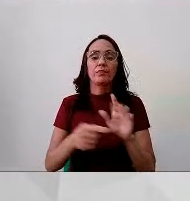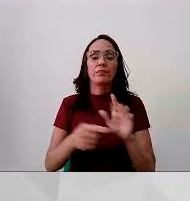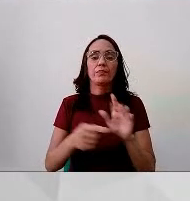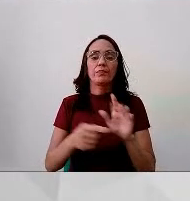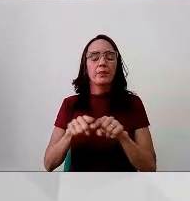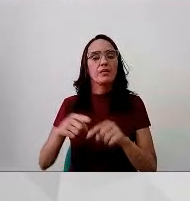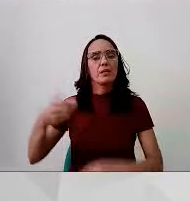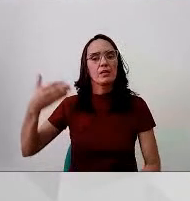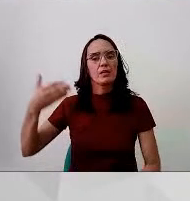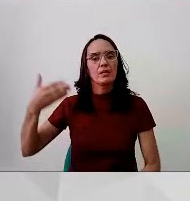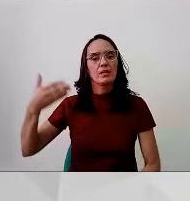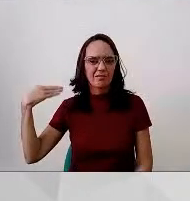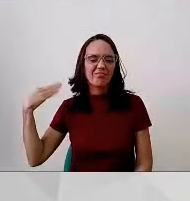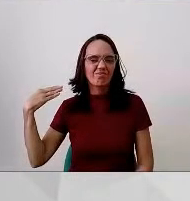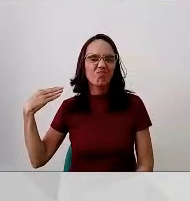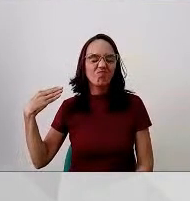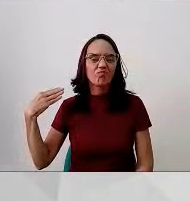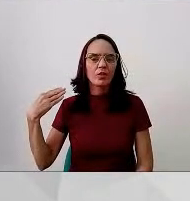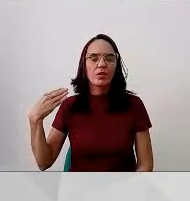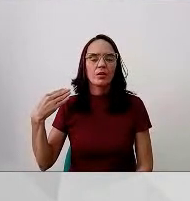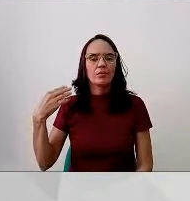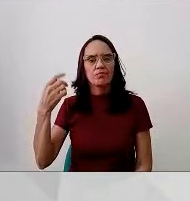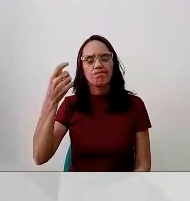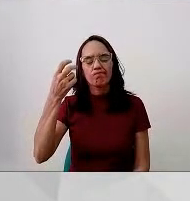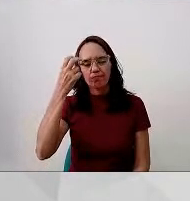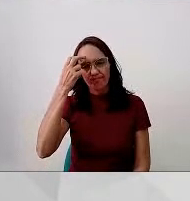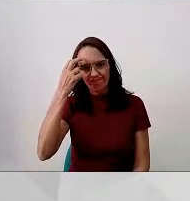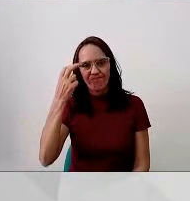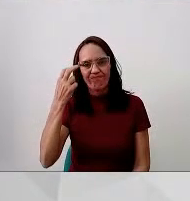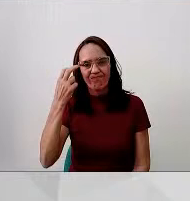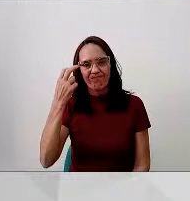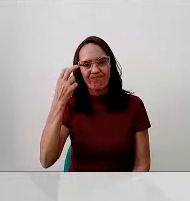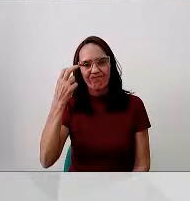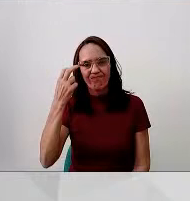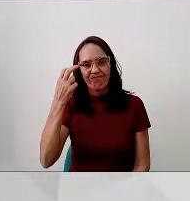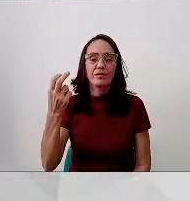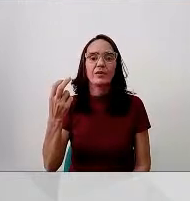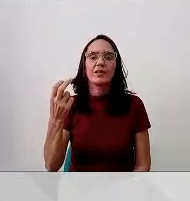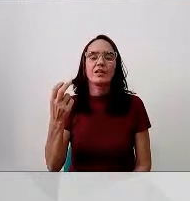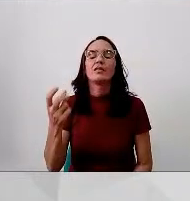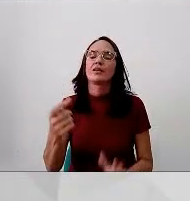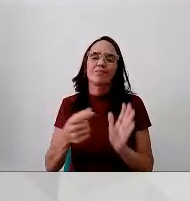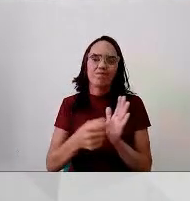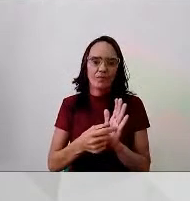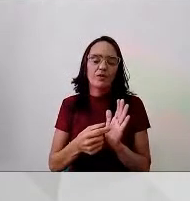Nesse verão foi que eles cunharam o termo inteligência artificial, né?